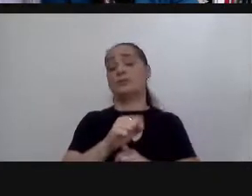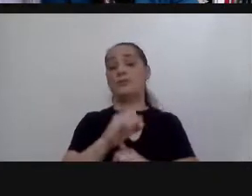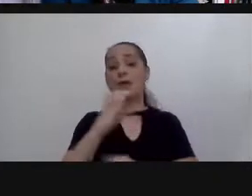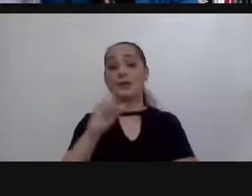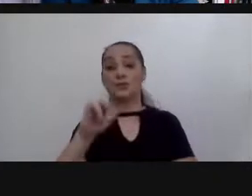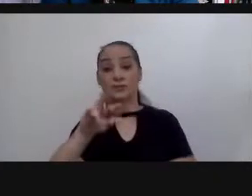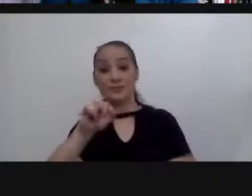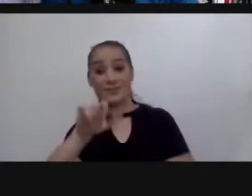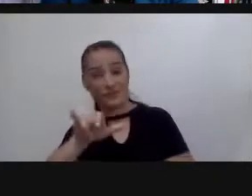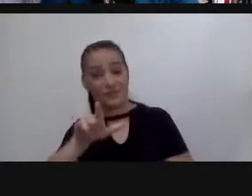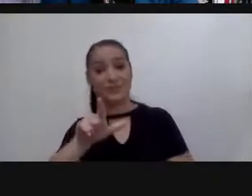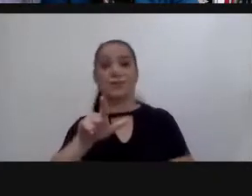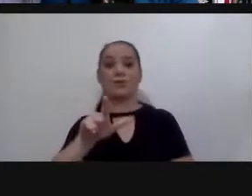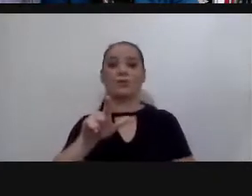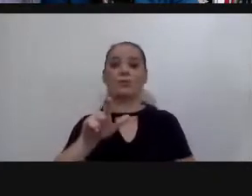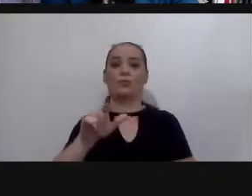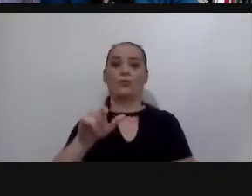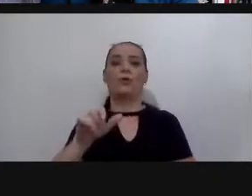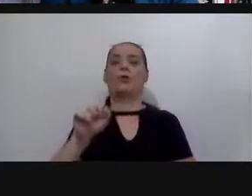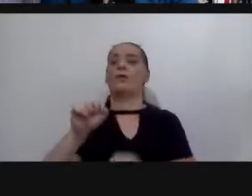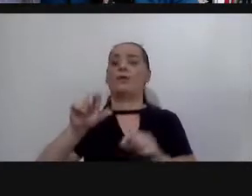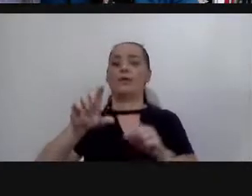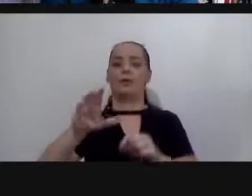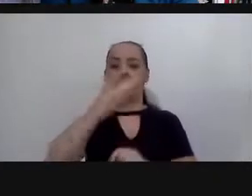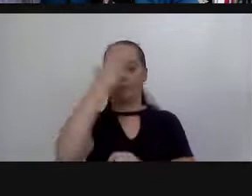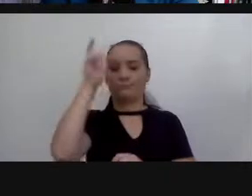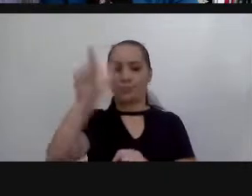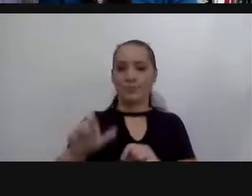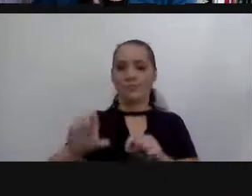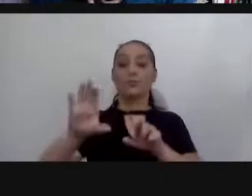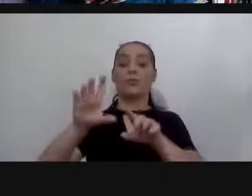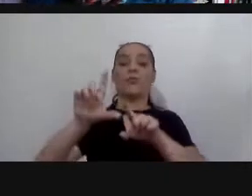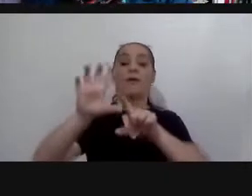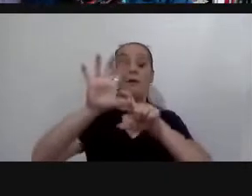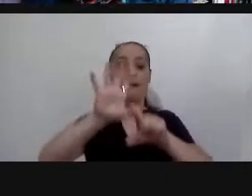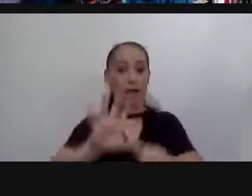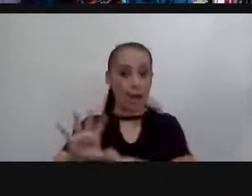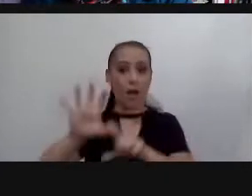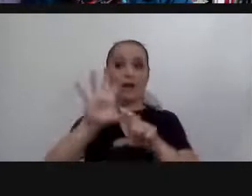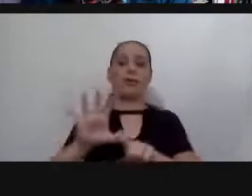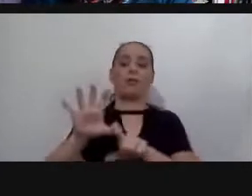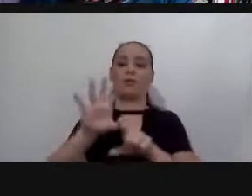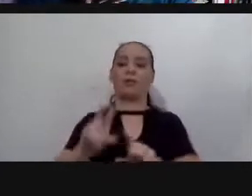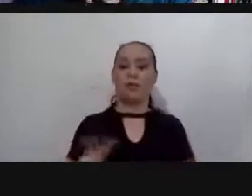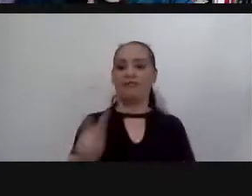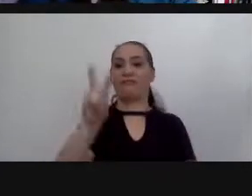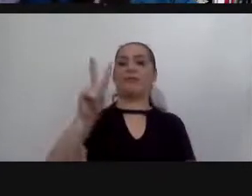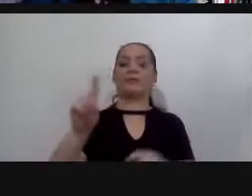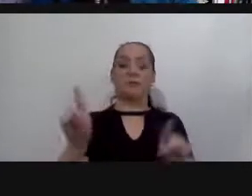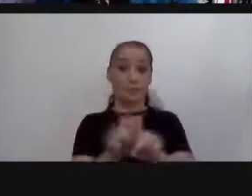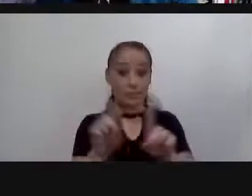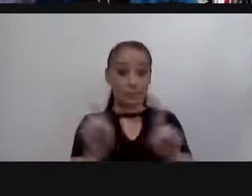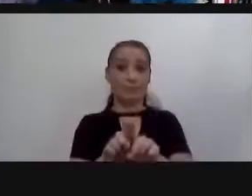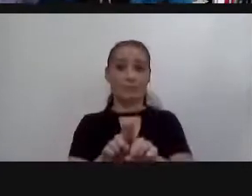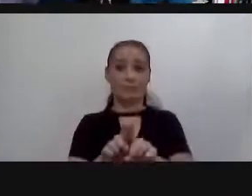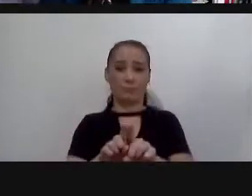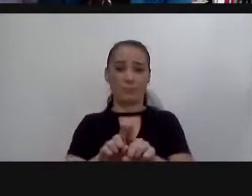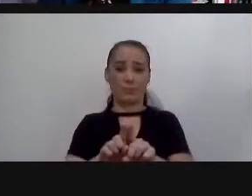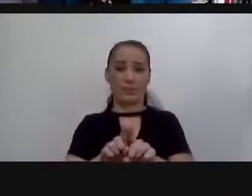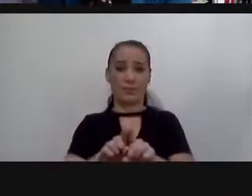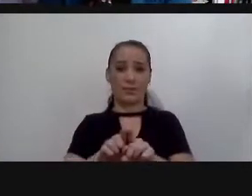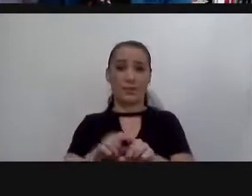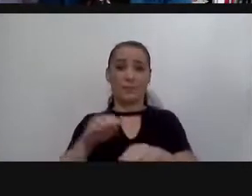enfim, outras nacionalidades que já passaram, que conseguem, eu diria até melhor que nós, fazer um